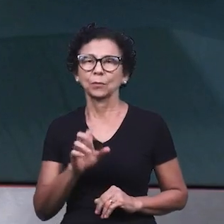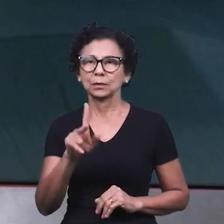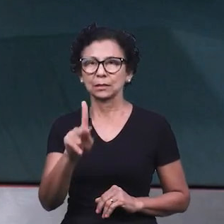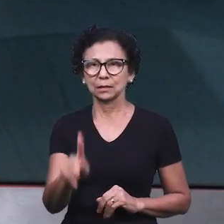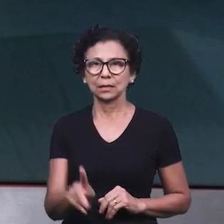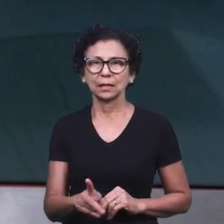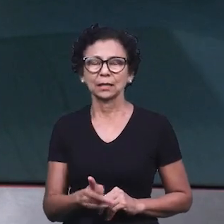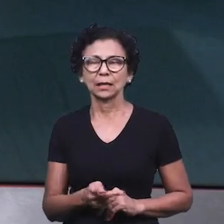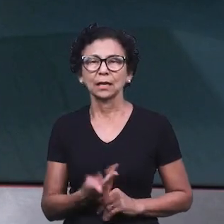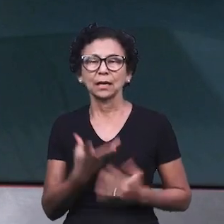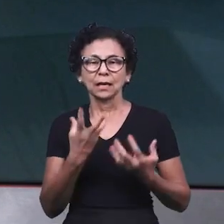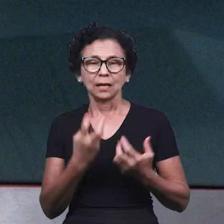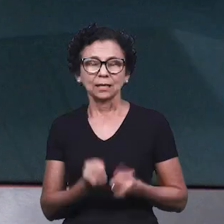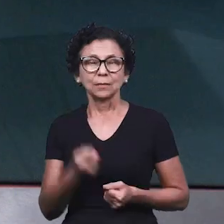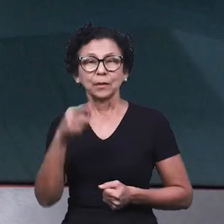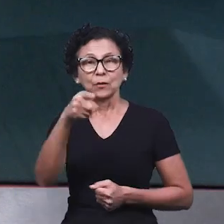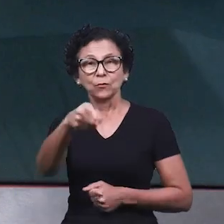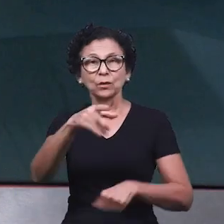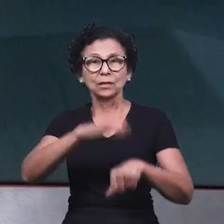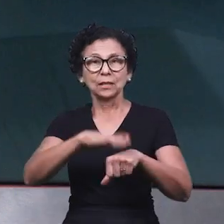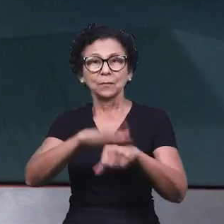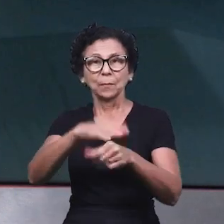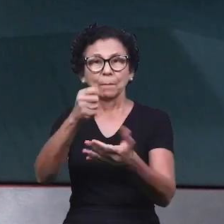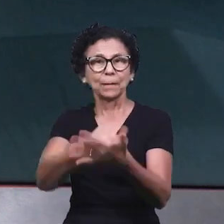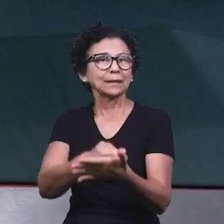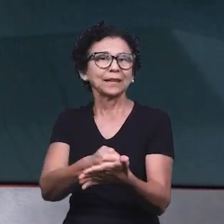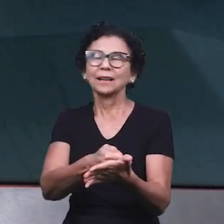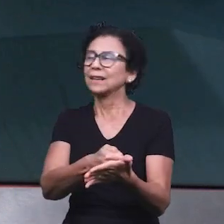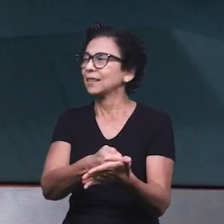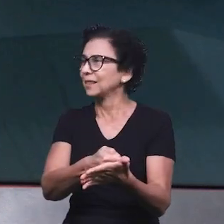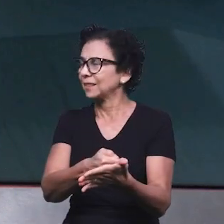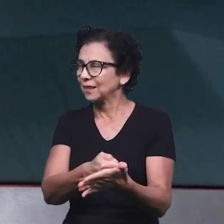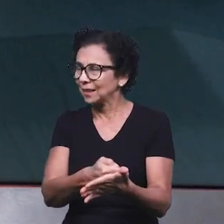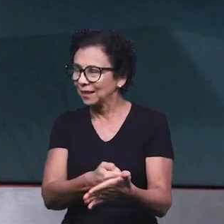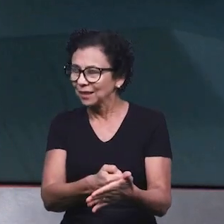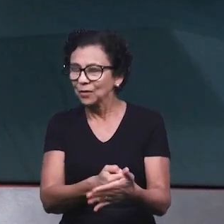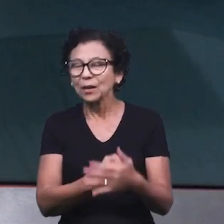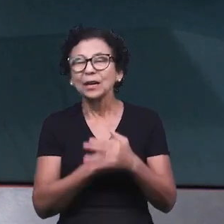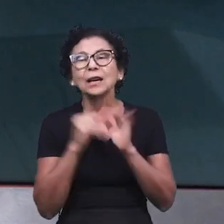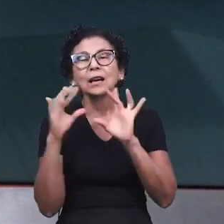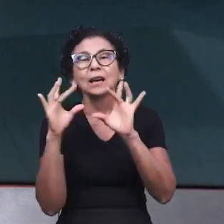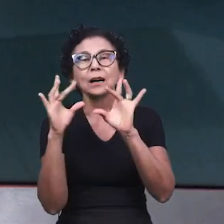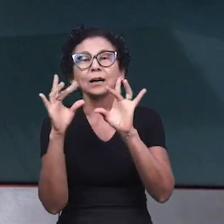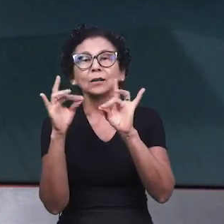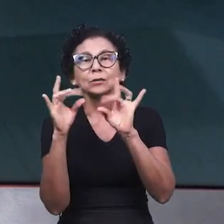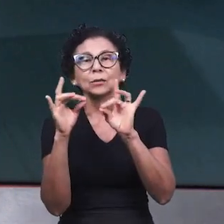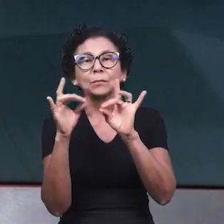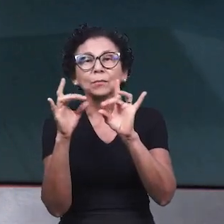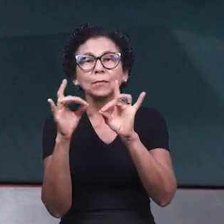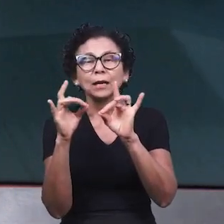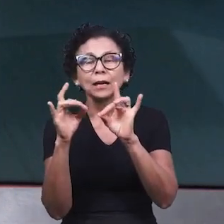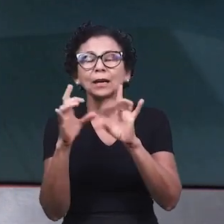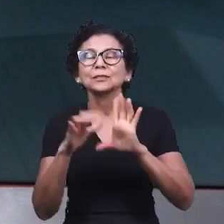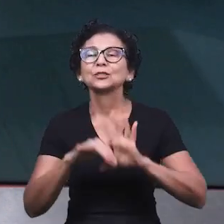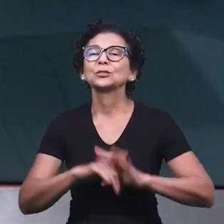de aposentadoria, seus proventos, e pagar a quem você deve. Não. Vai